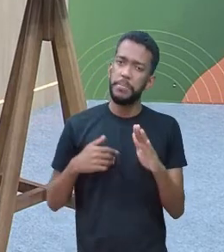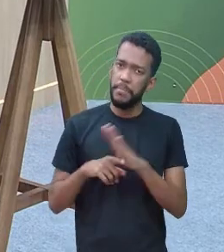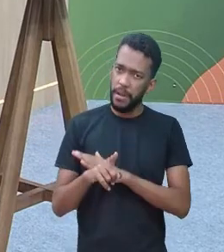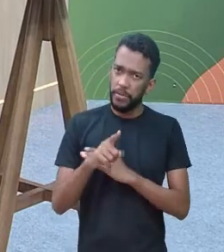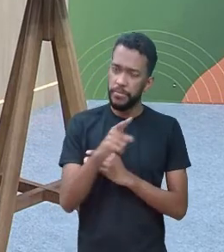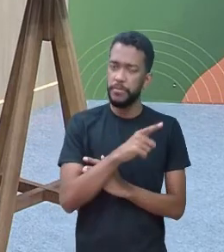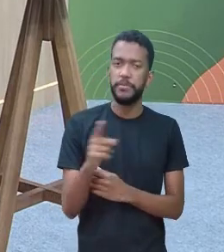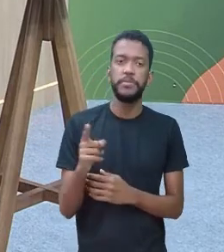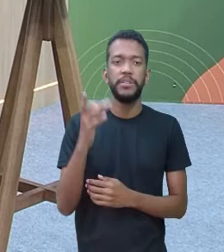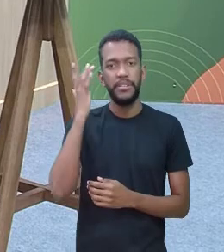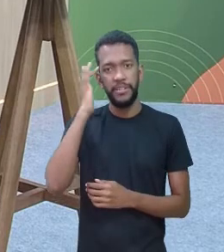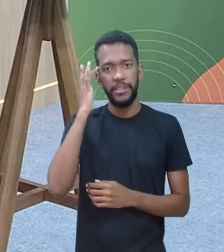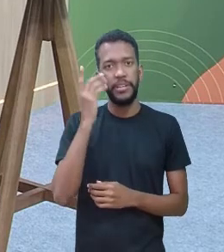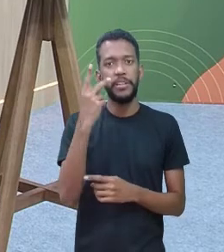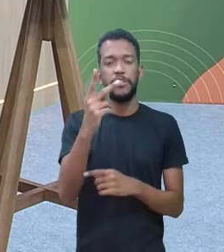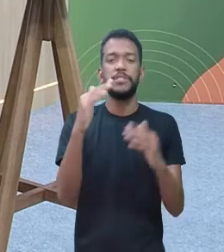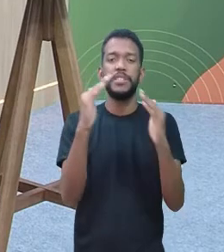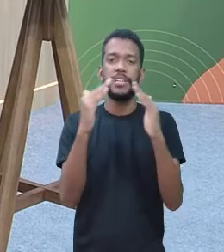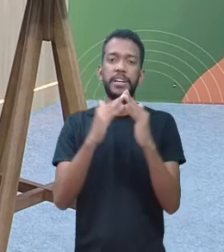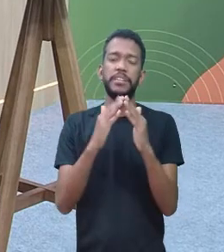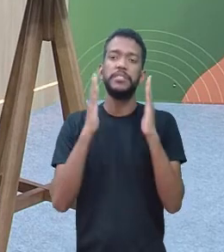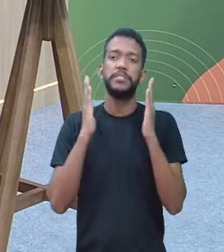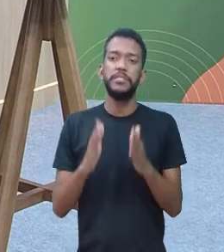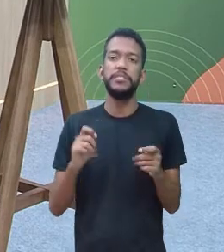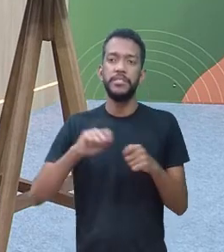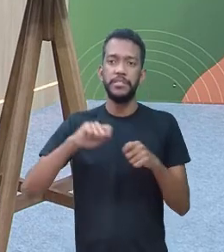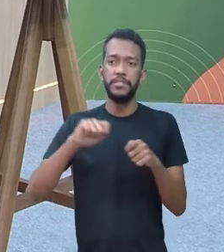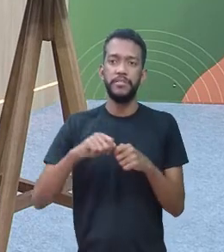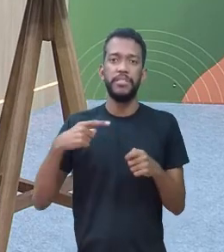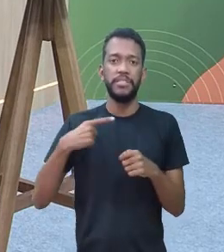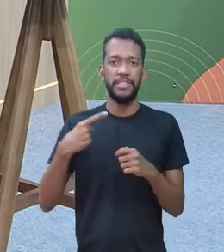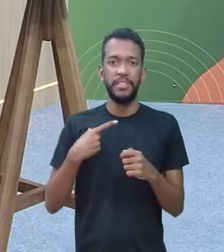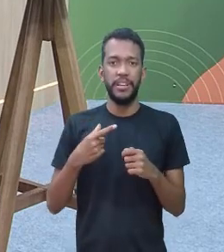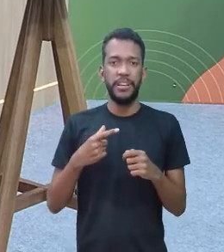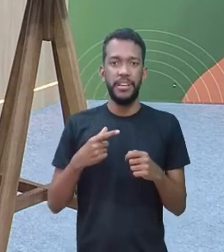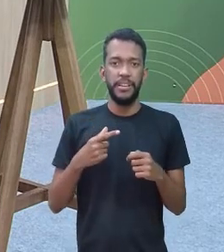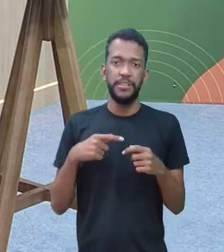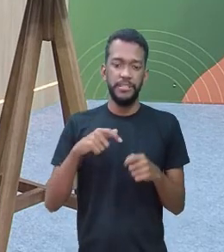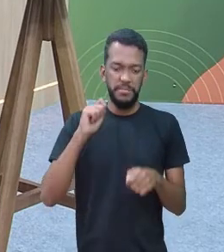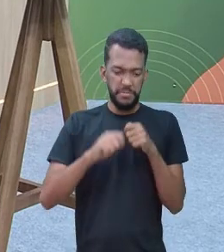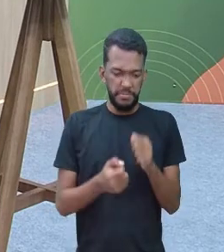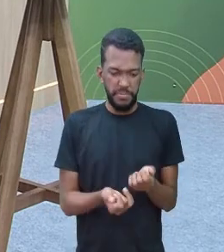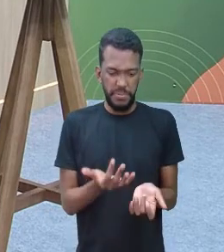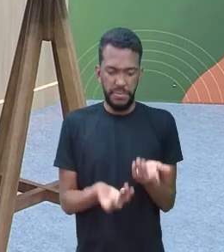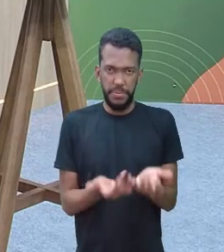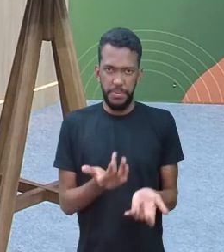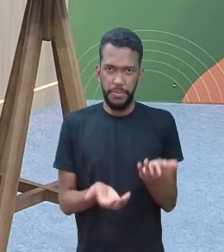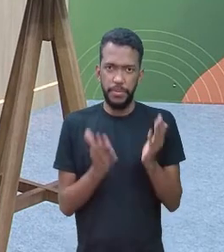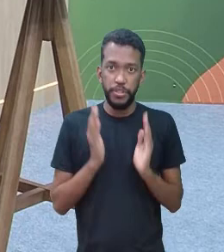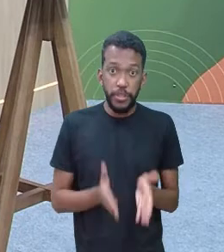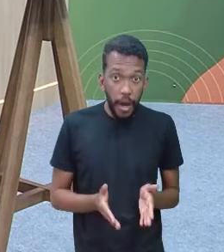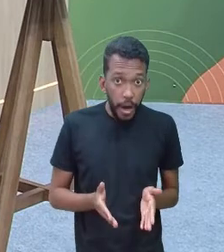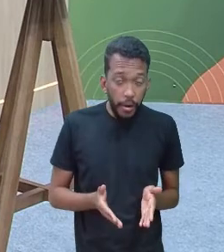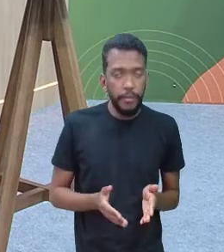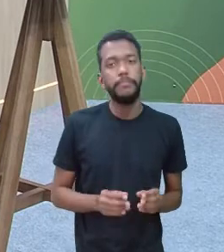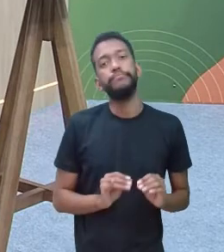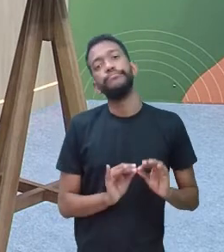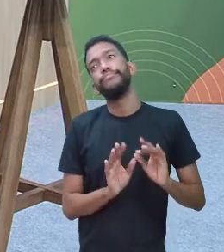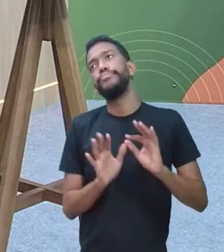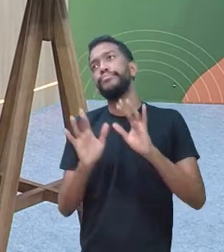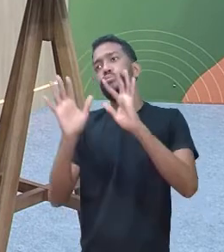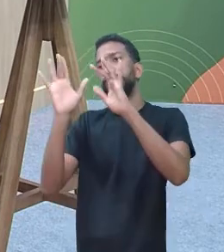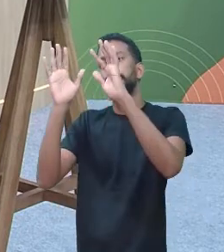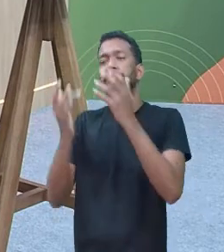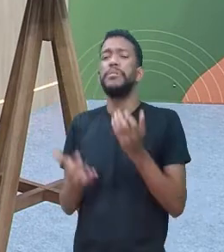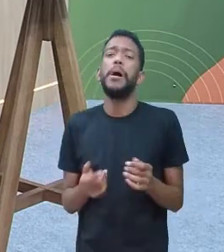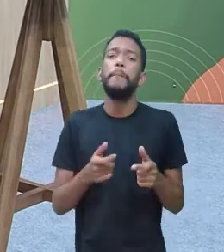perguntinhas. Será que alguém na casa de vocês tem o hábito de queimar o lixo lá no quintal? Está causando poluição, professor, é